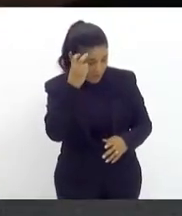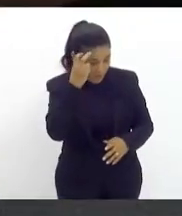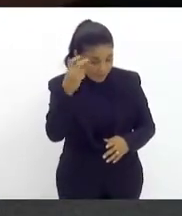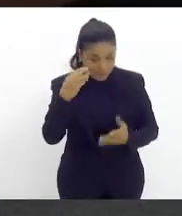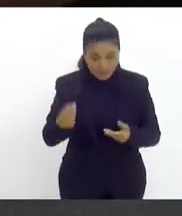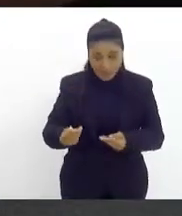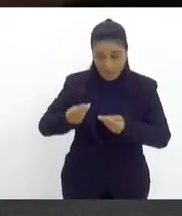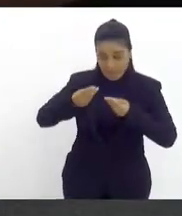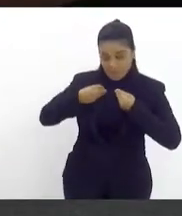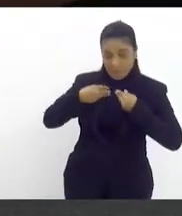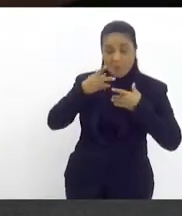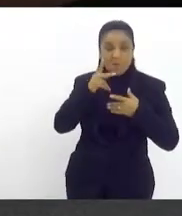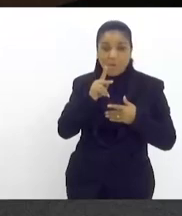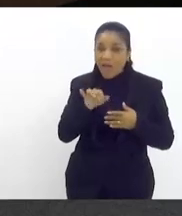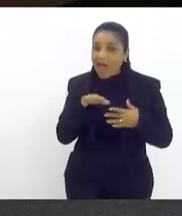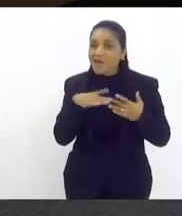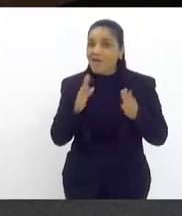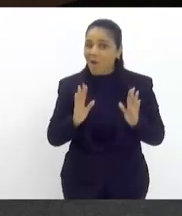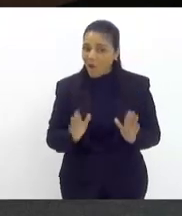mandou pai olha aí